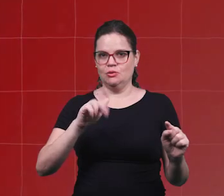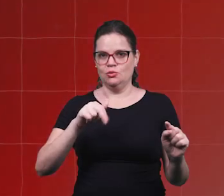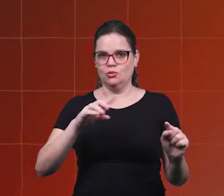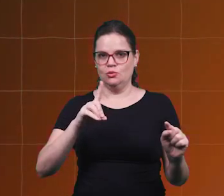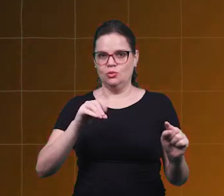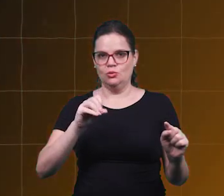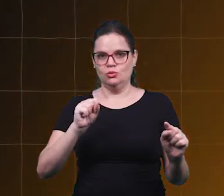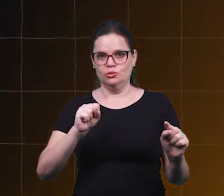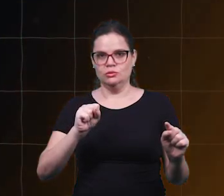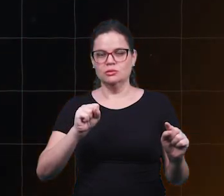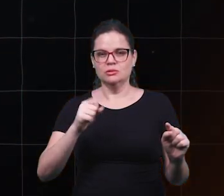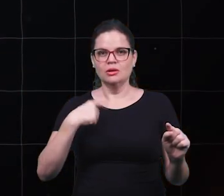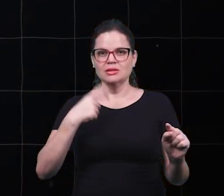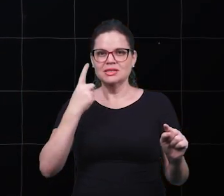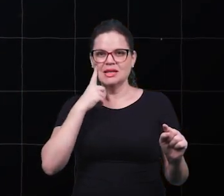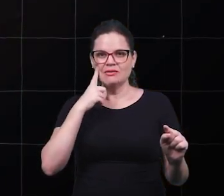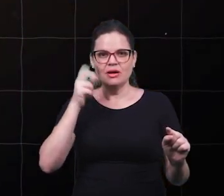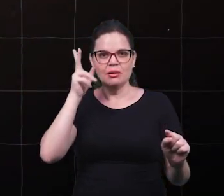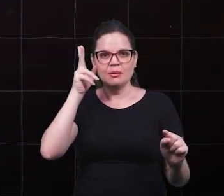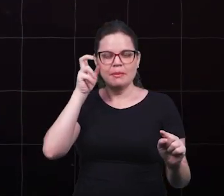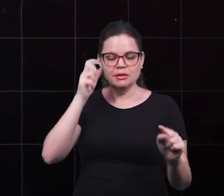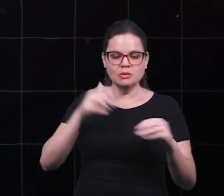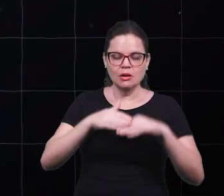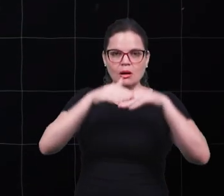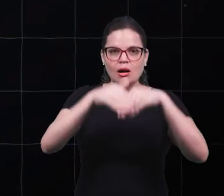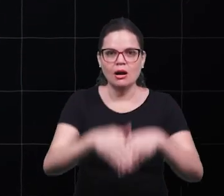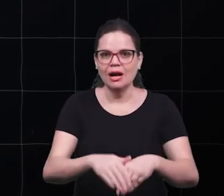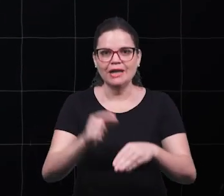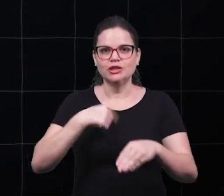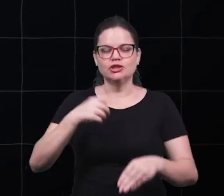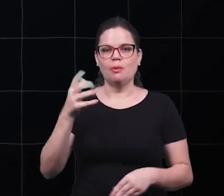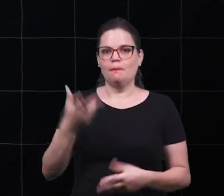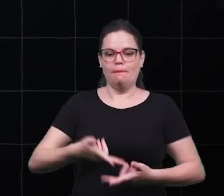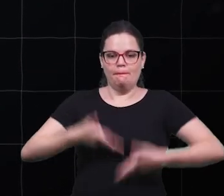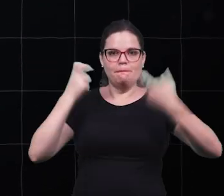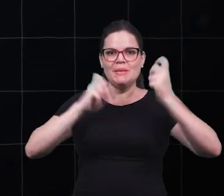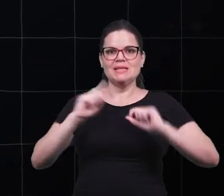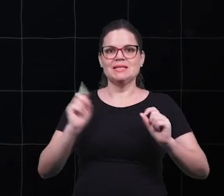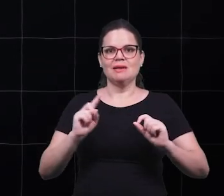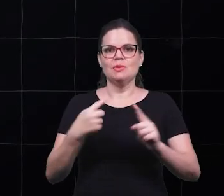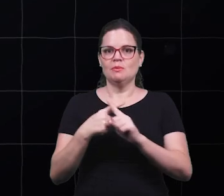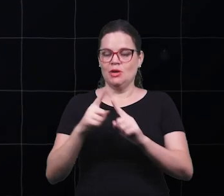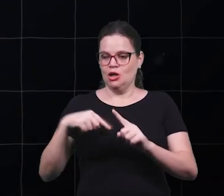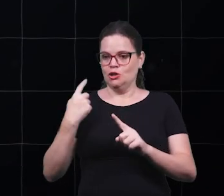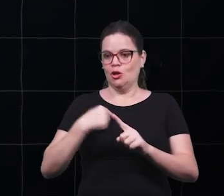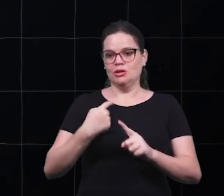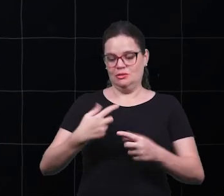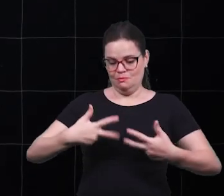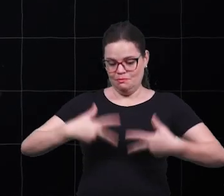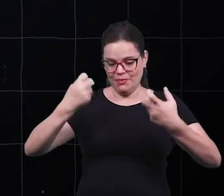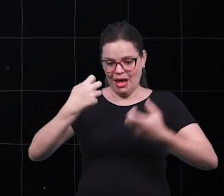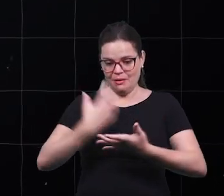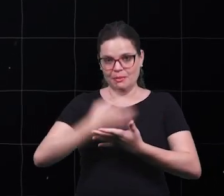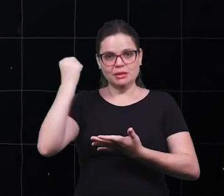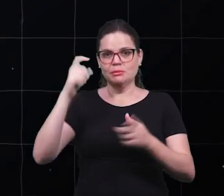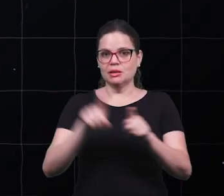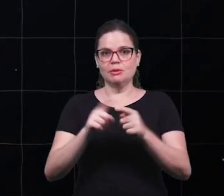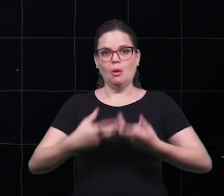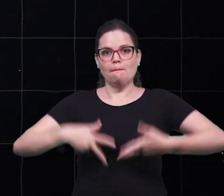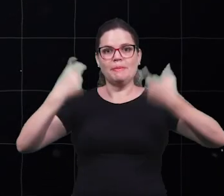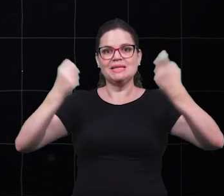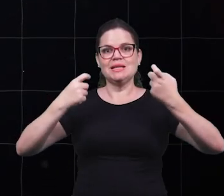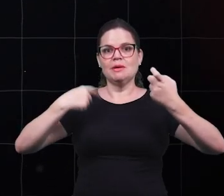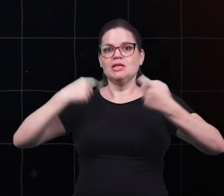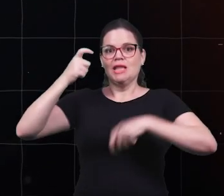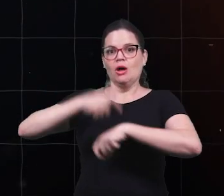perceber o que está acontecendo até que já estaremos nos braços do Senhor nas nuvens. Por isso que o texto,